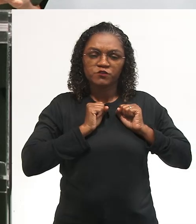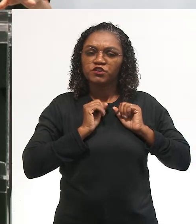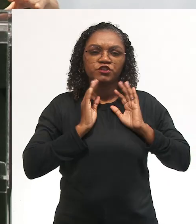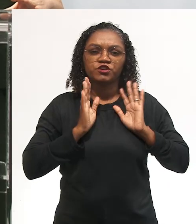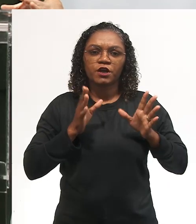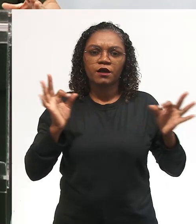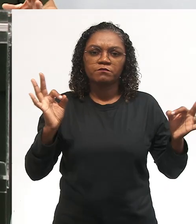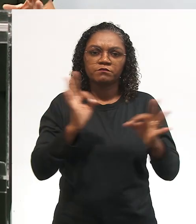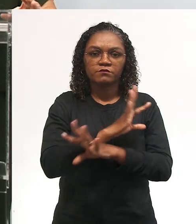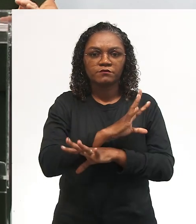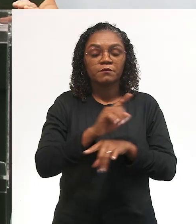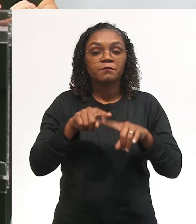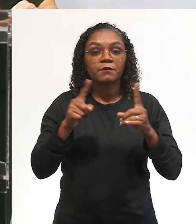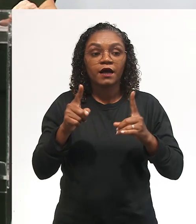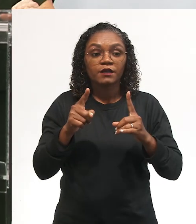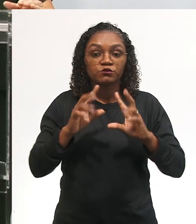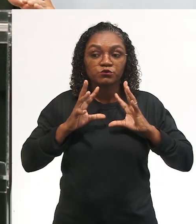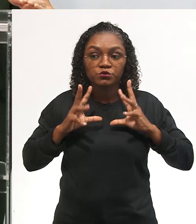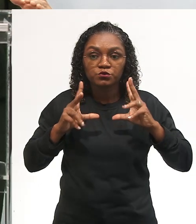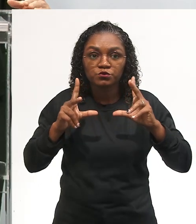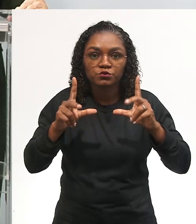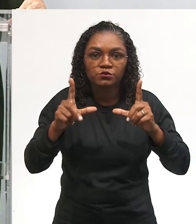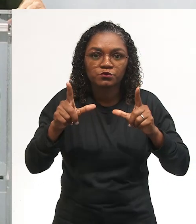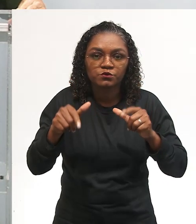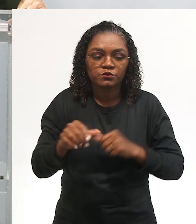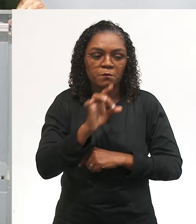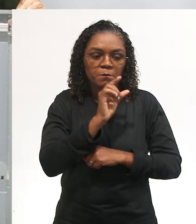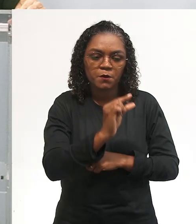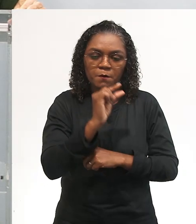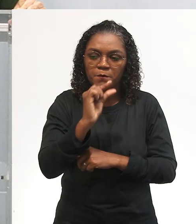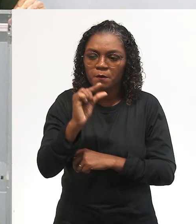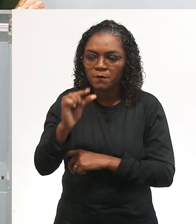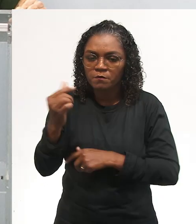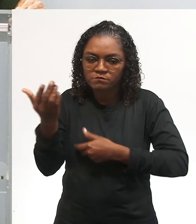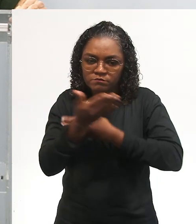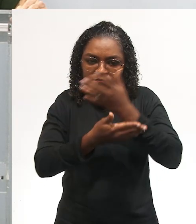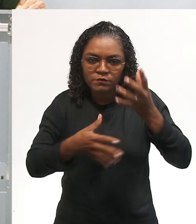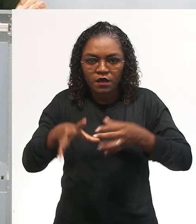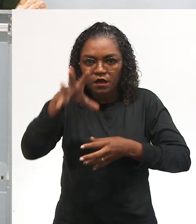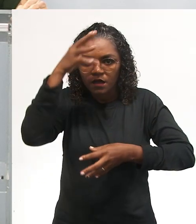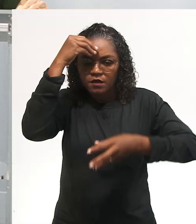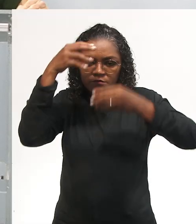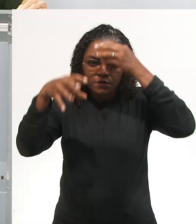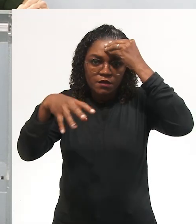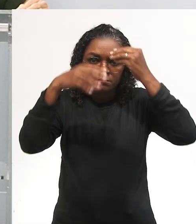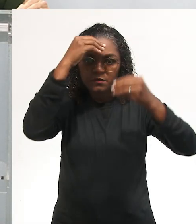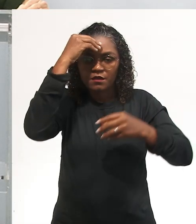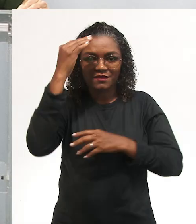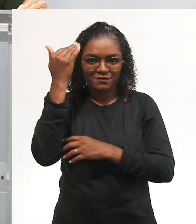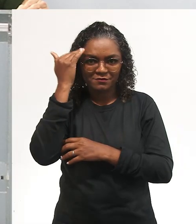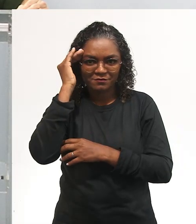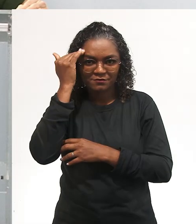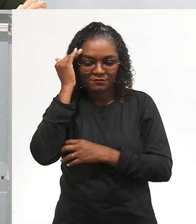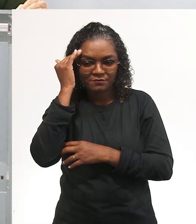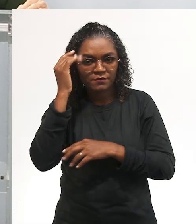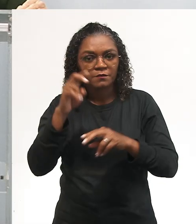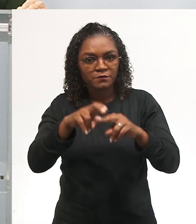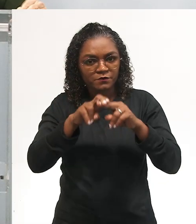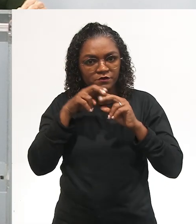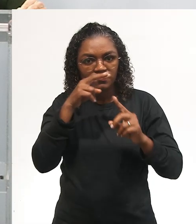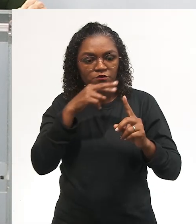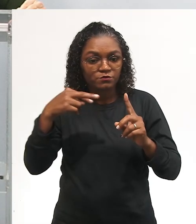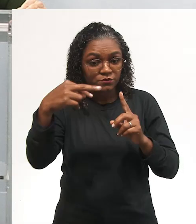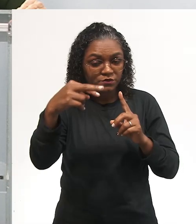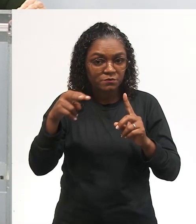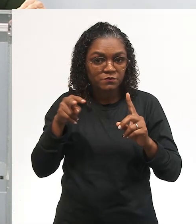a noção do todo, que a gente tenha a noção daquilo que ela denomina de totalidade, dos saberes, dos conhecimentos. E